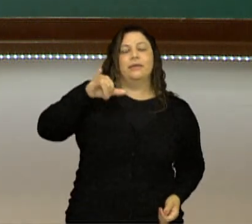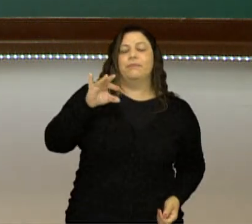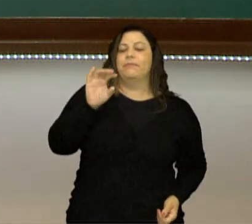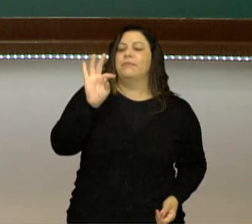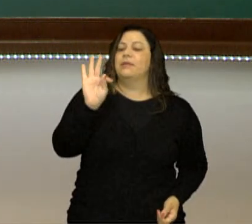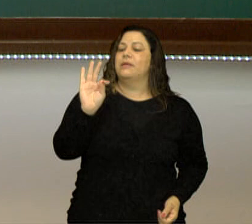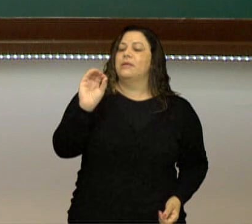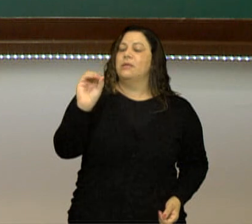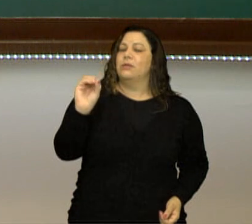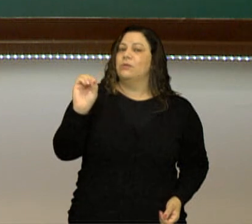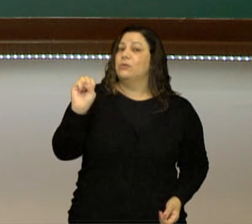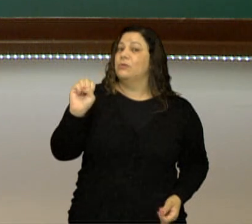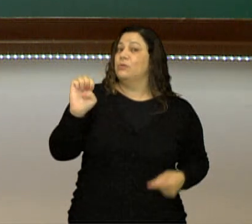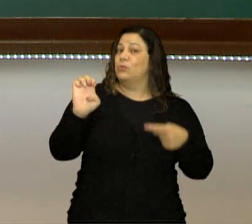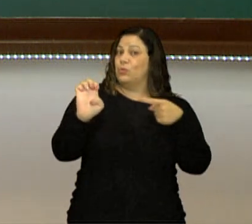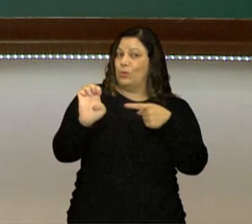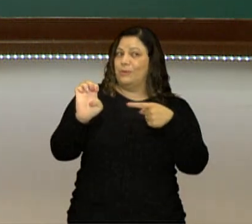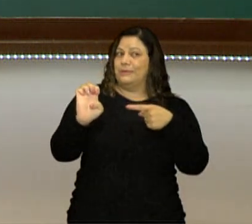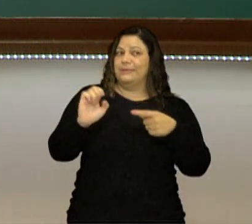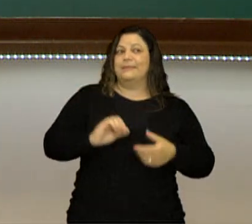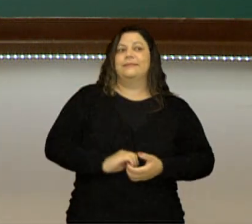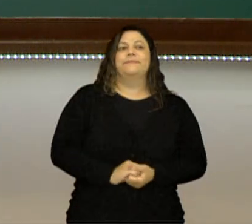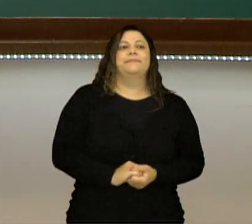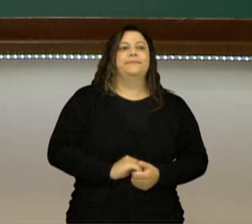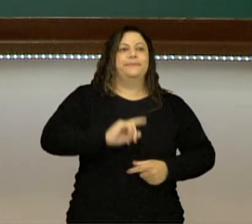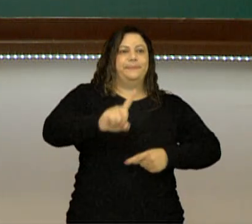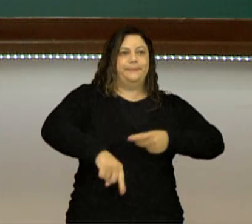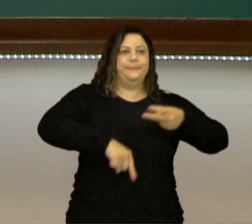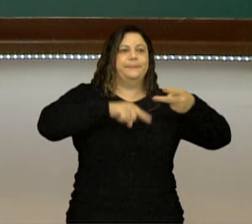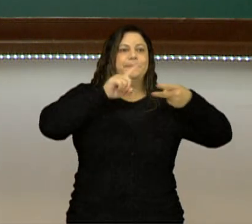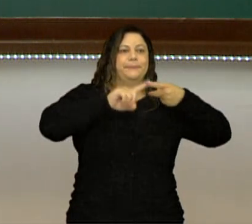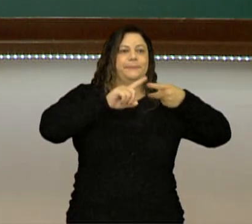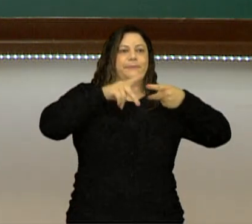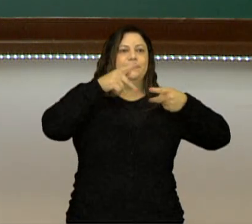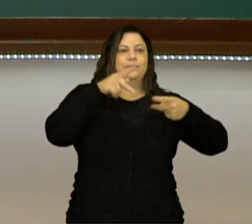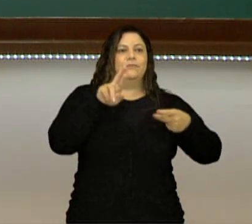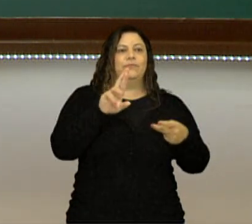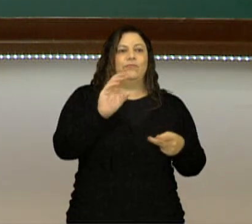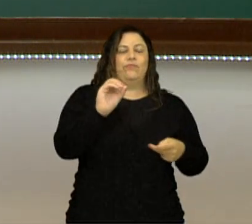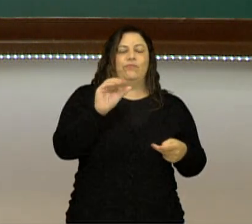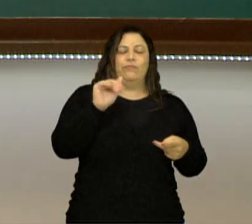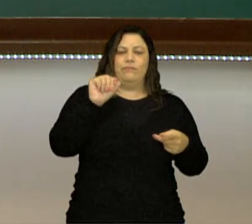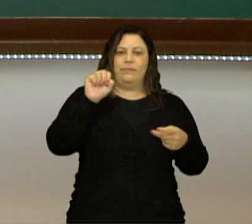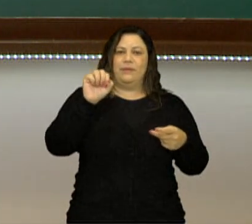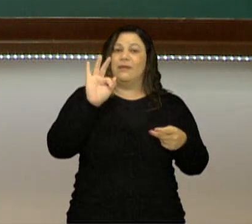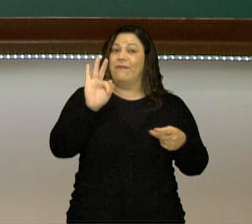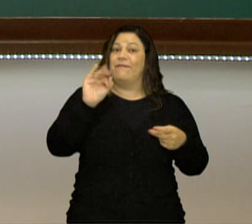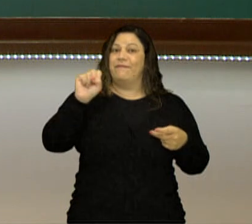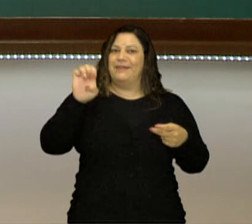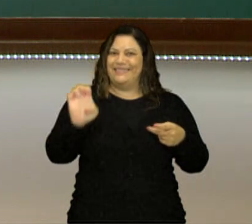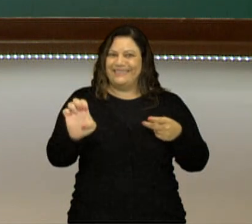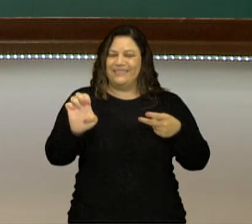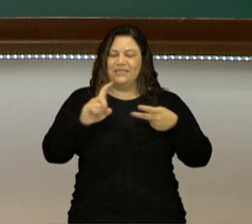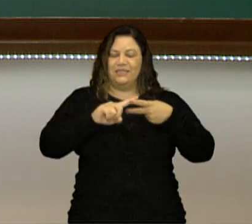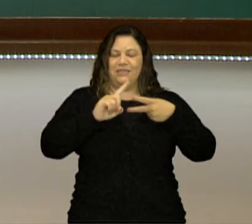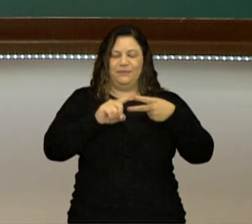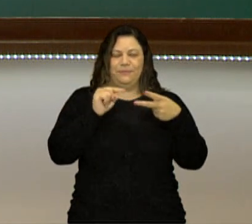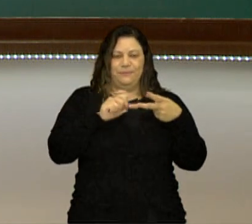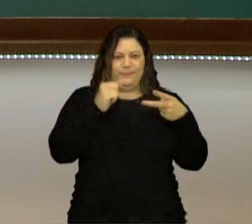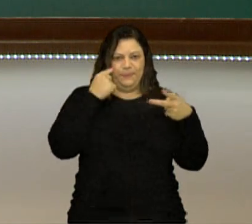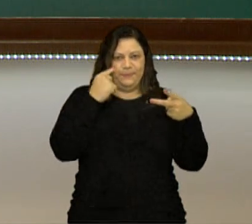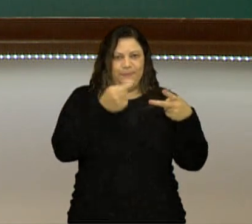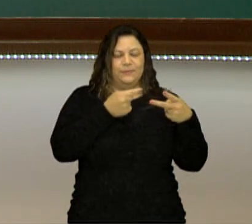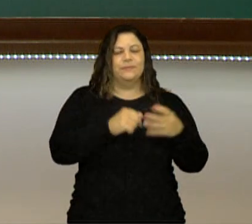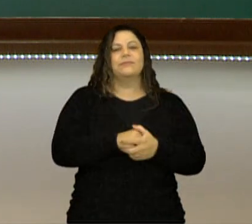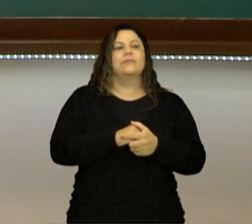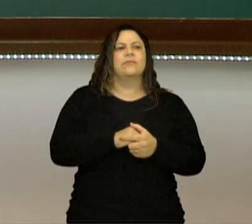várias fases, tá? Fase número 1, prófase. A membrana nuclear se desfaz, ou seja, a carioteca se desfaz para que